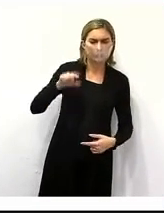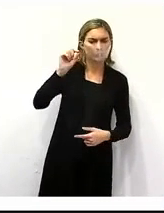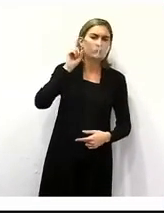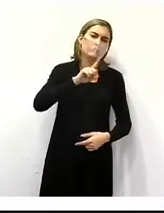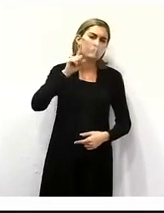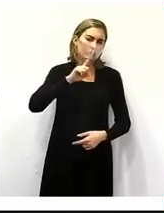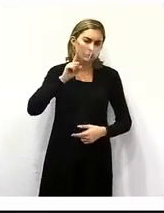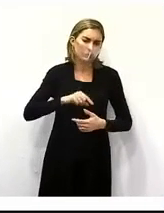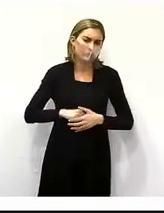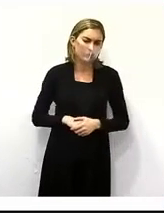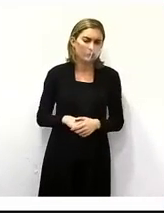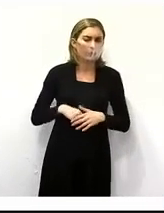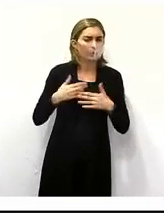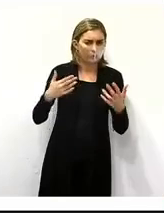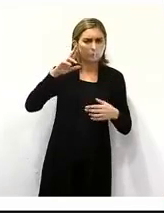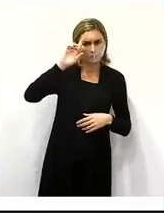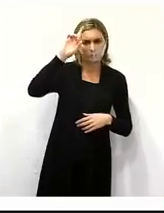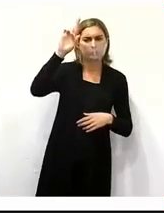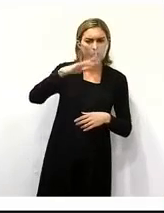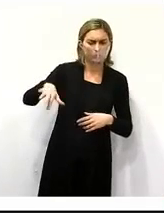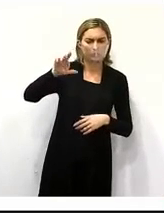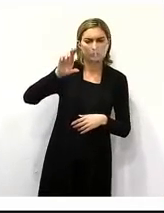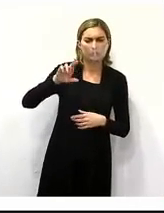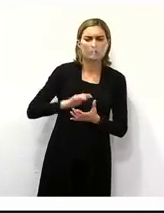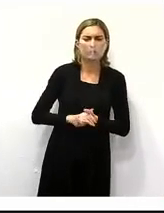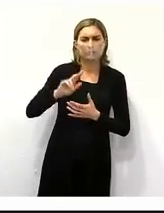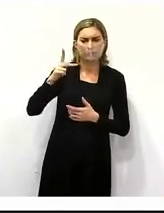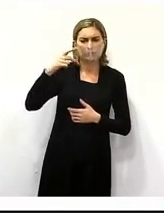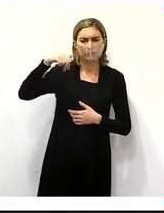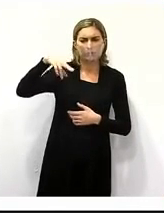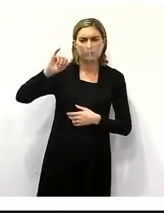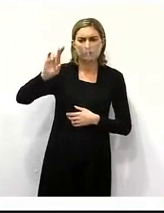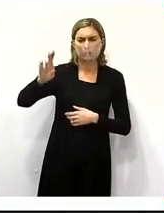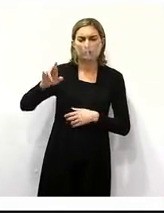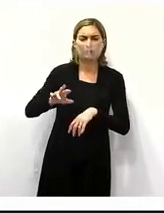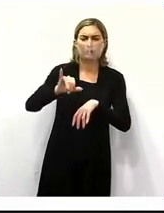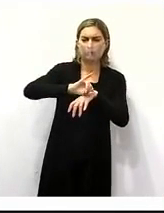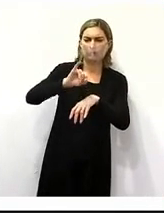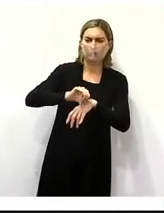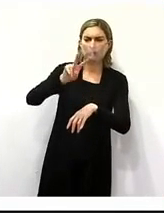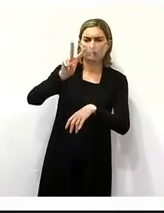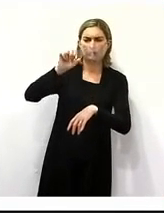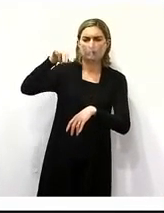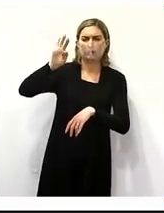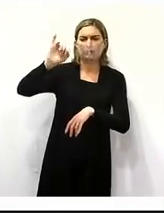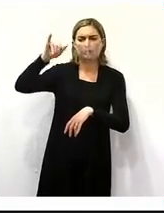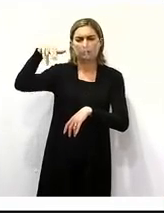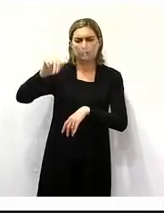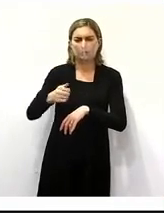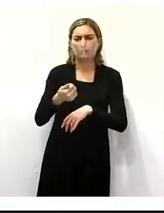dos Estados Unidos. As autoridades de Hanoi, capital do Vietnã, gostam de